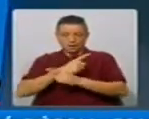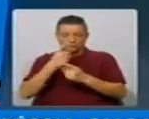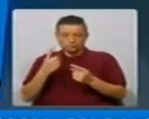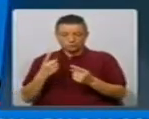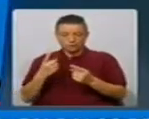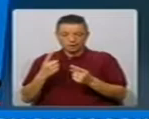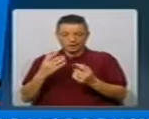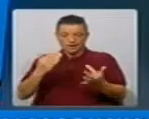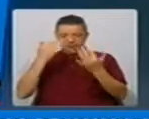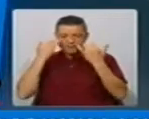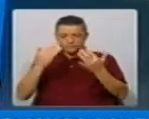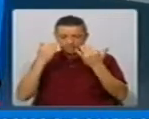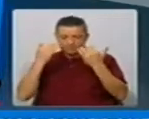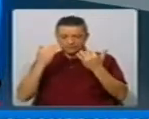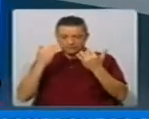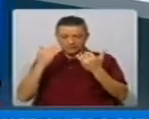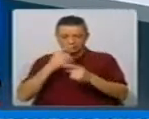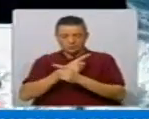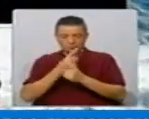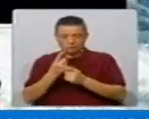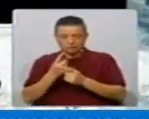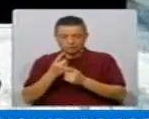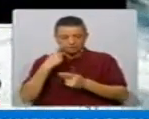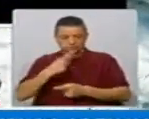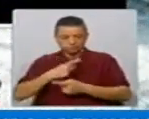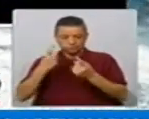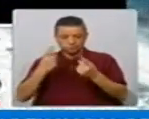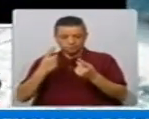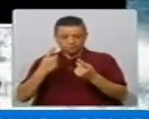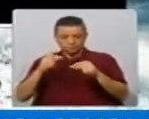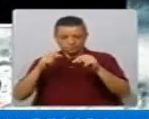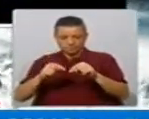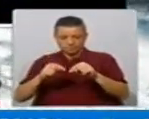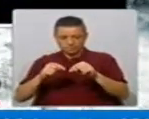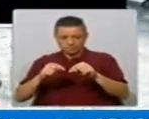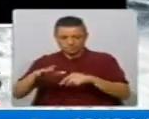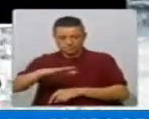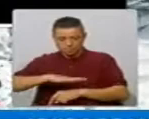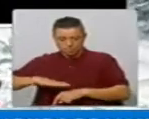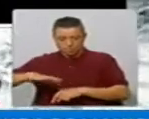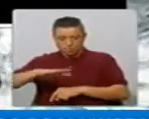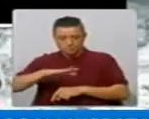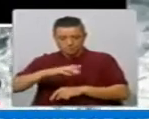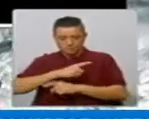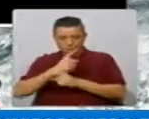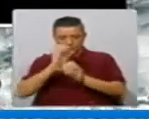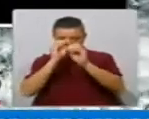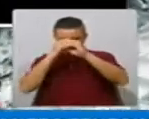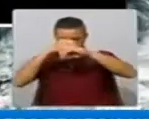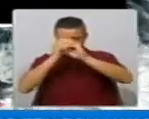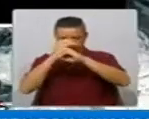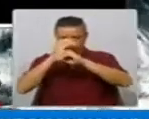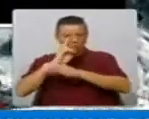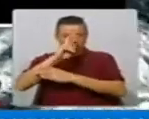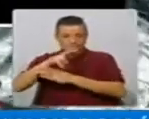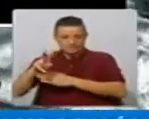que a notícia é exozodiacal? Bom, está bom de ver. É que o Very Large Telescope, um dos grandes telescópios do Observatório